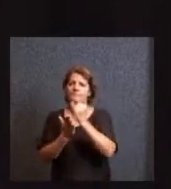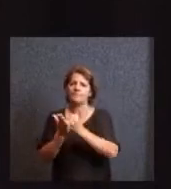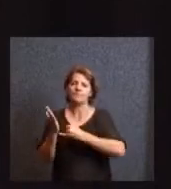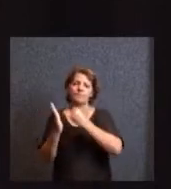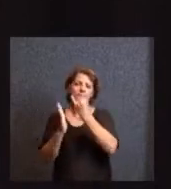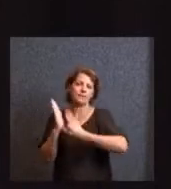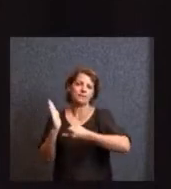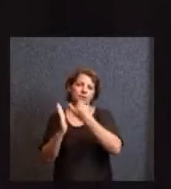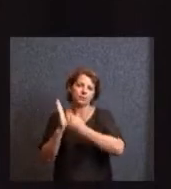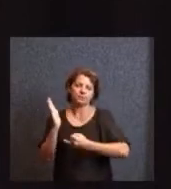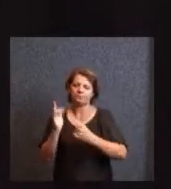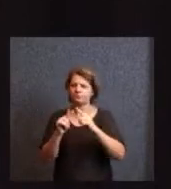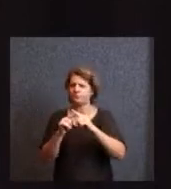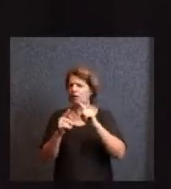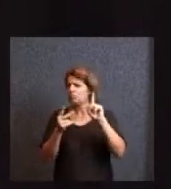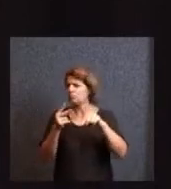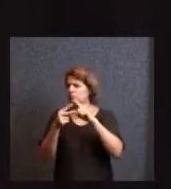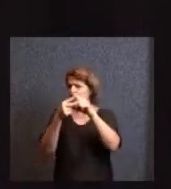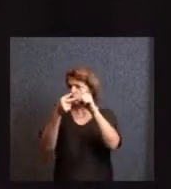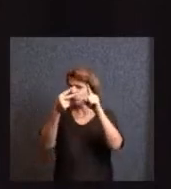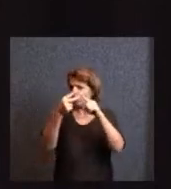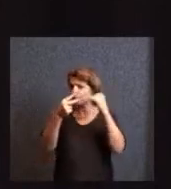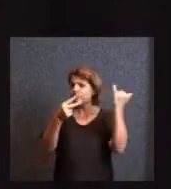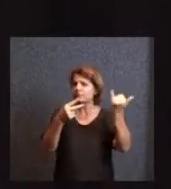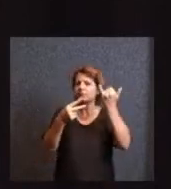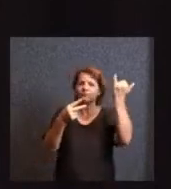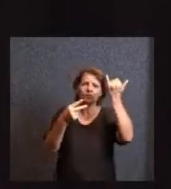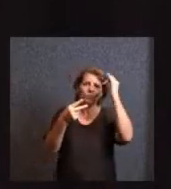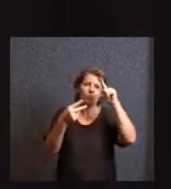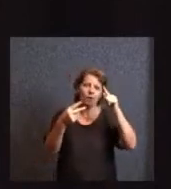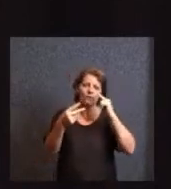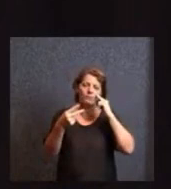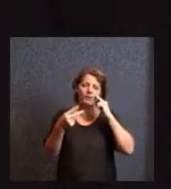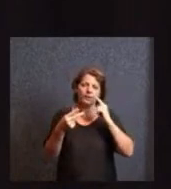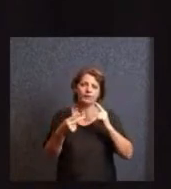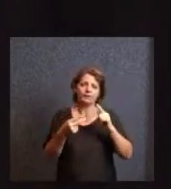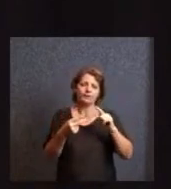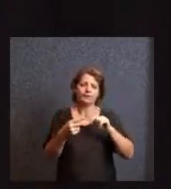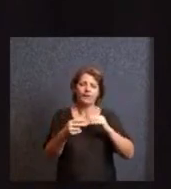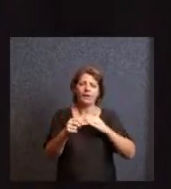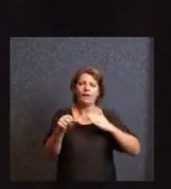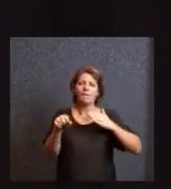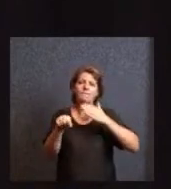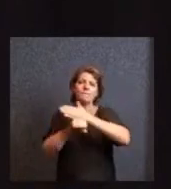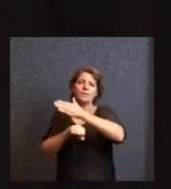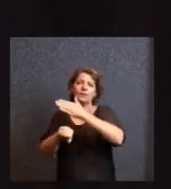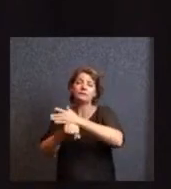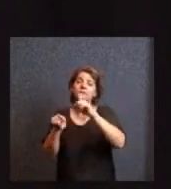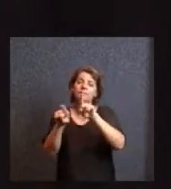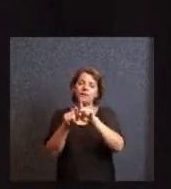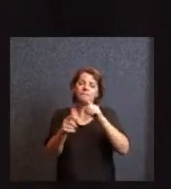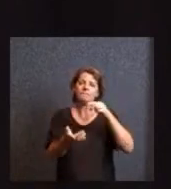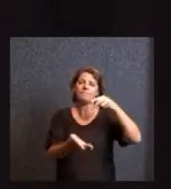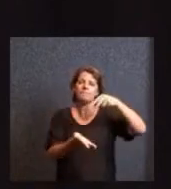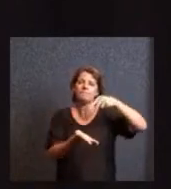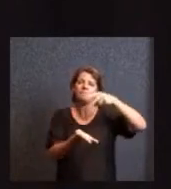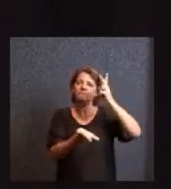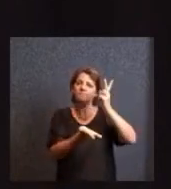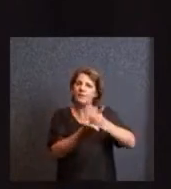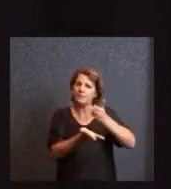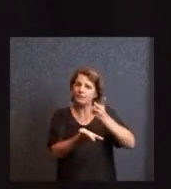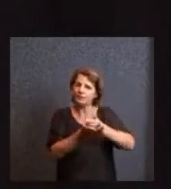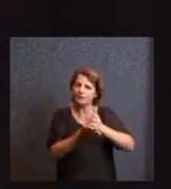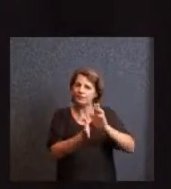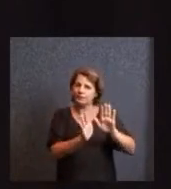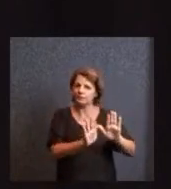adotando 2 mecanismos significativos para a retenção do aluno, para a sua permanência. Porque a EJA, no Brasil